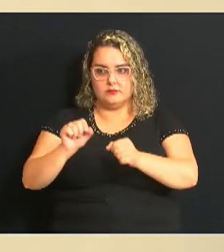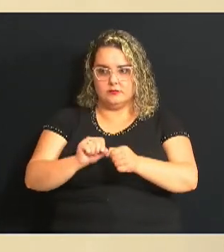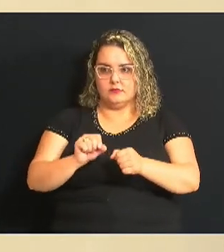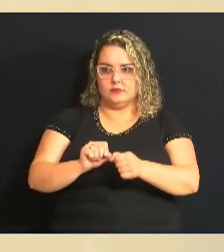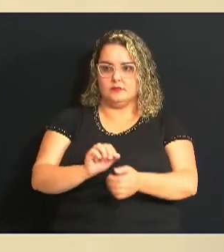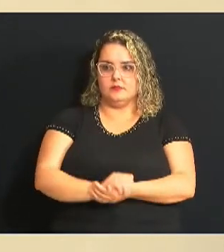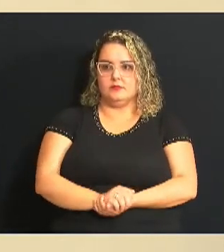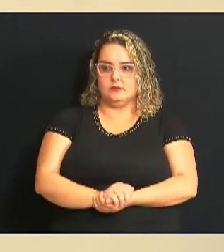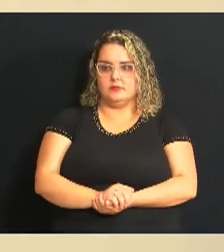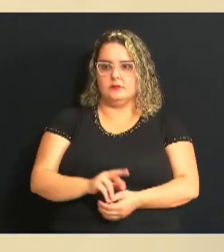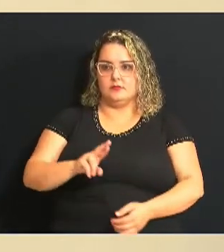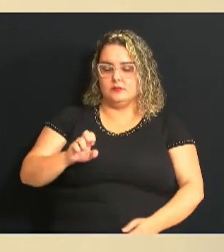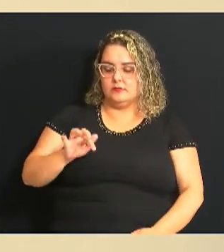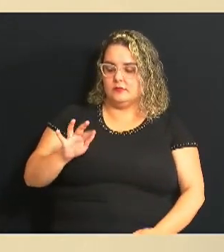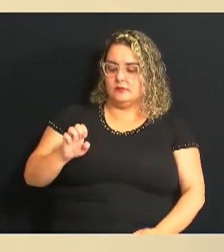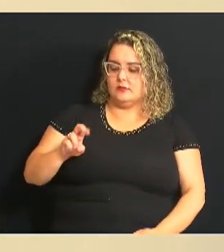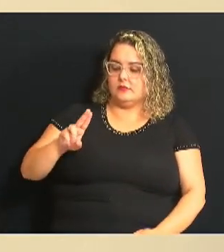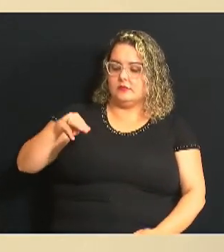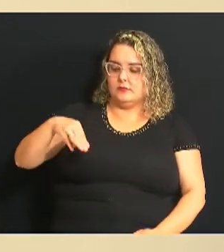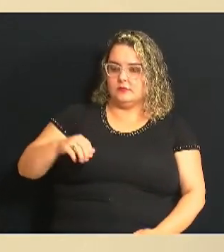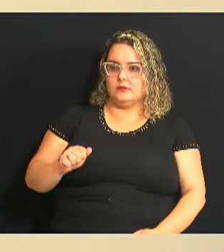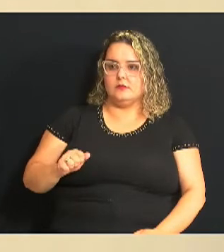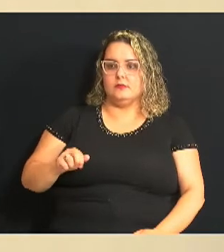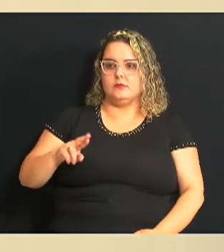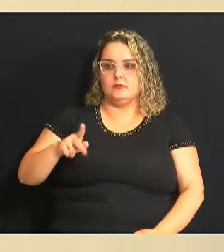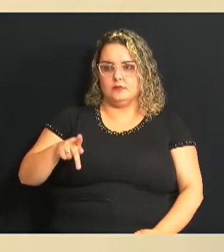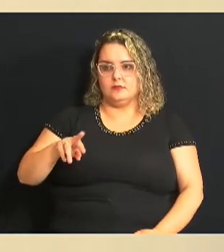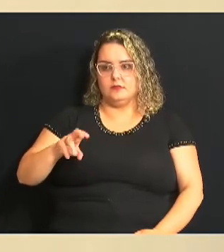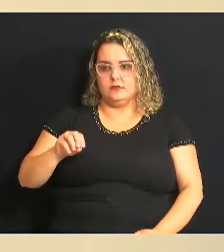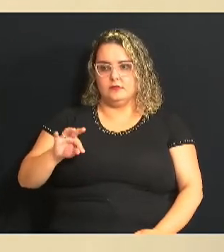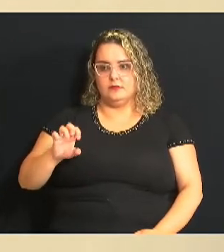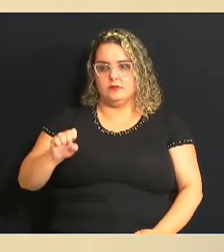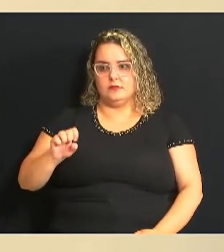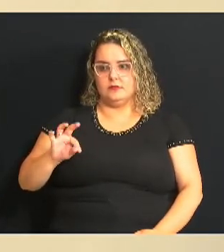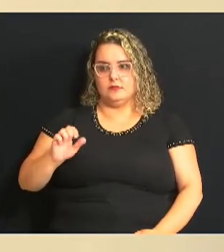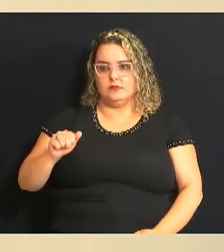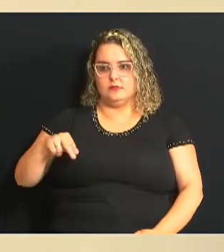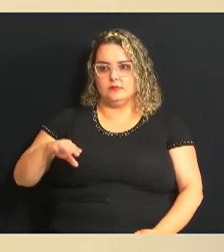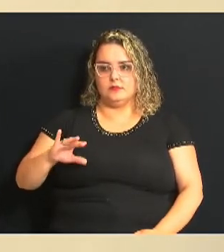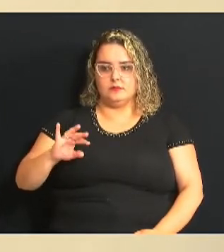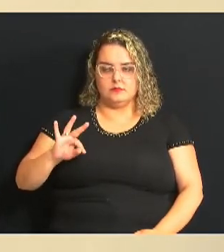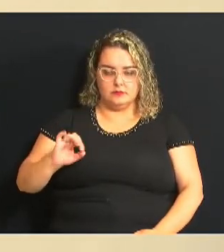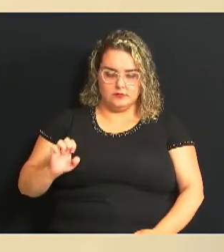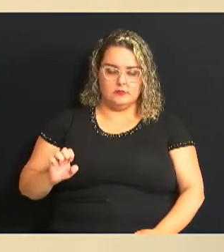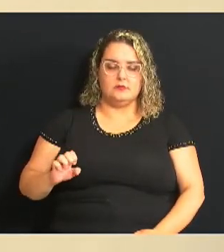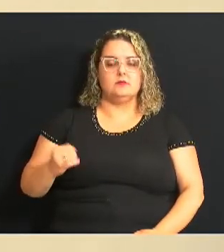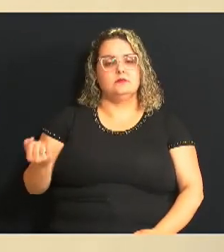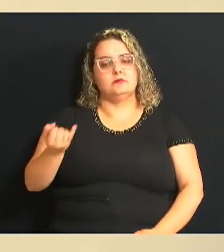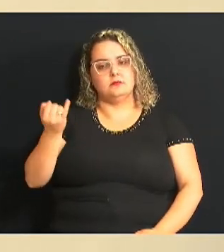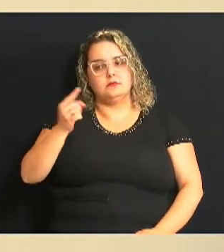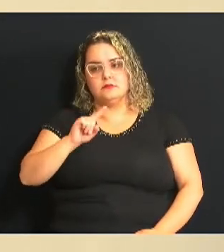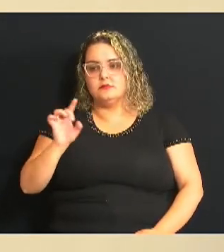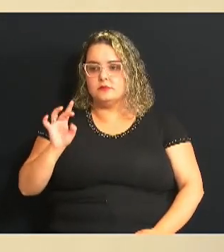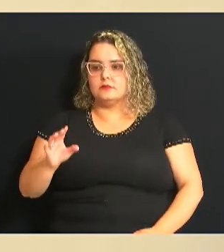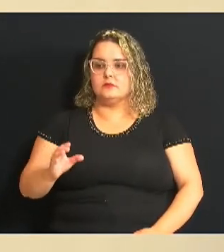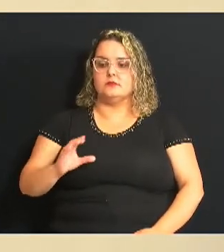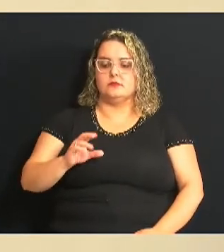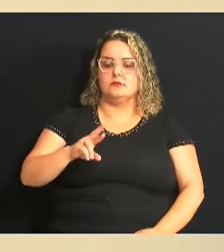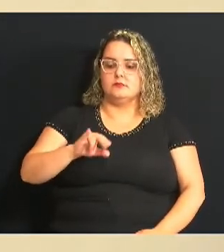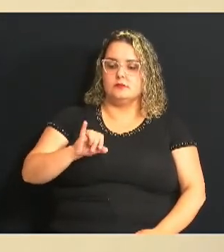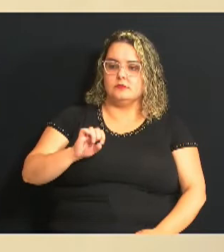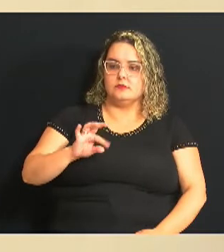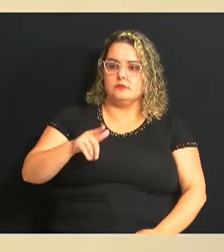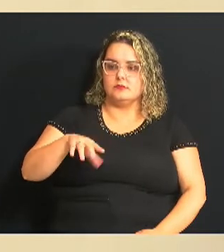a reforma protestante, que já foi aqui ressaltado, da importância não só para os cristãos, mas para